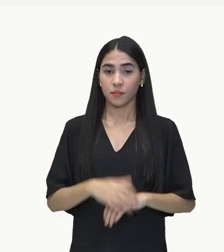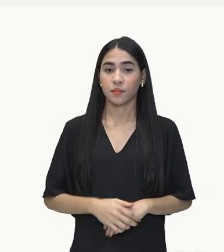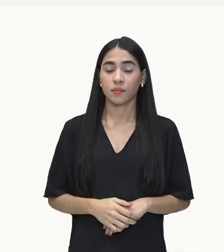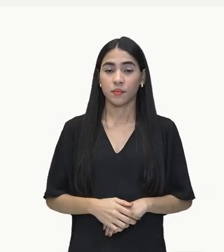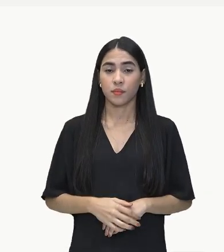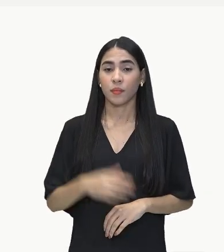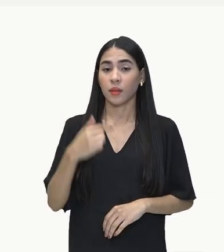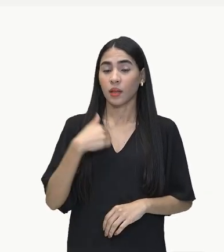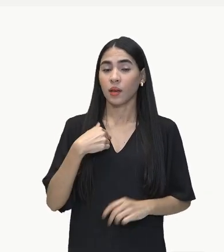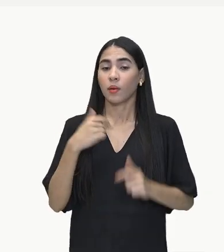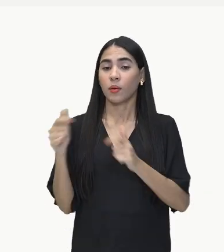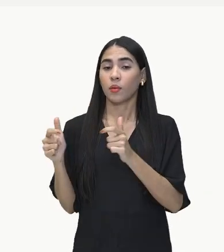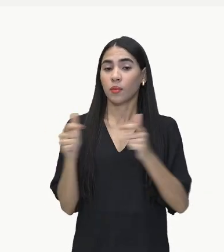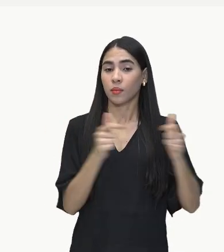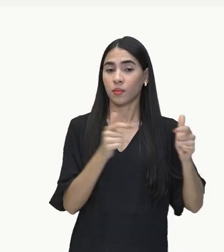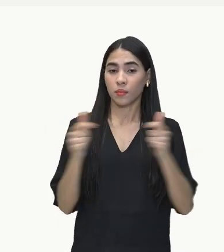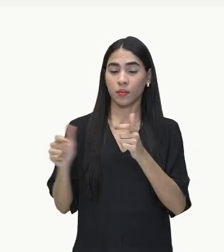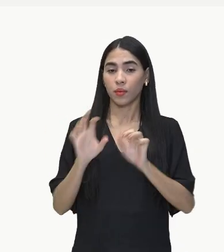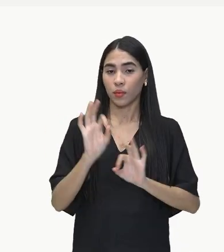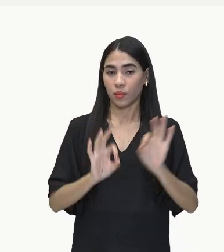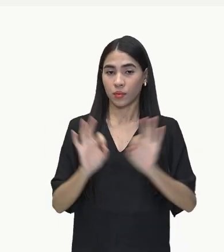a posição